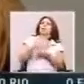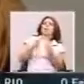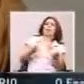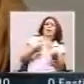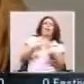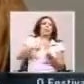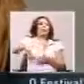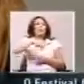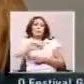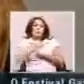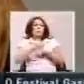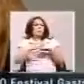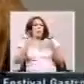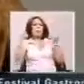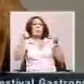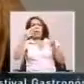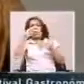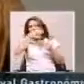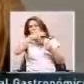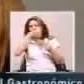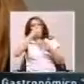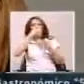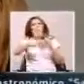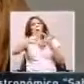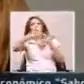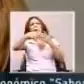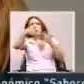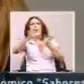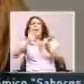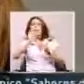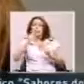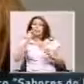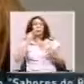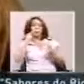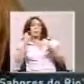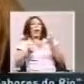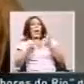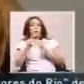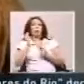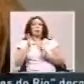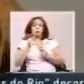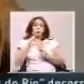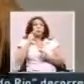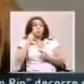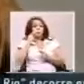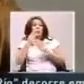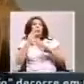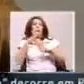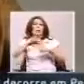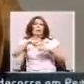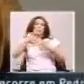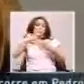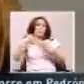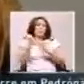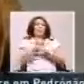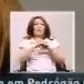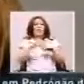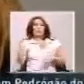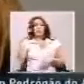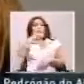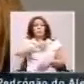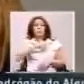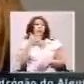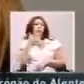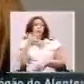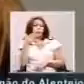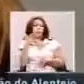quase sempre cumpridos. O certo é que se sabe que todos os anos eles são ultrapassados, pelo menos em alguns casos pontuais, e obviamente tem levantado a polémica sobre até